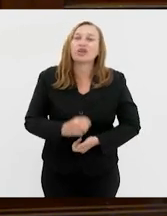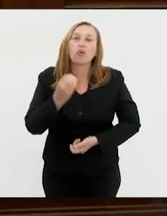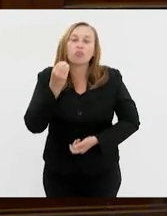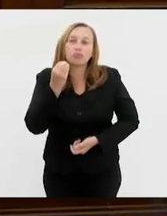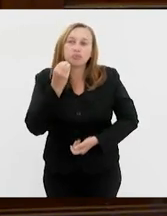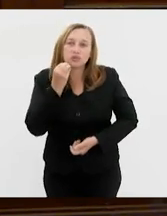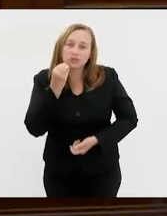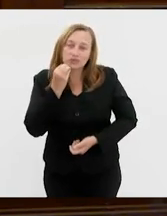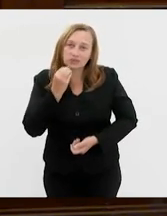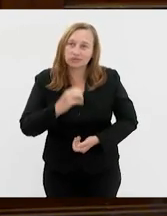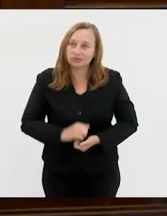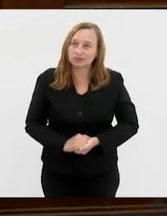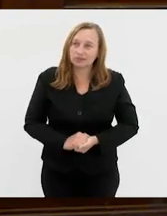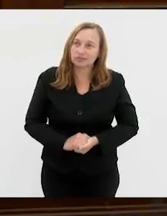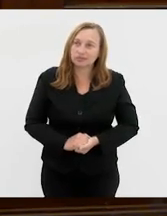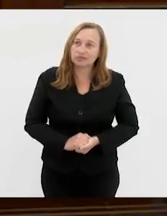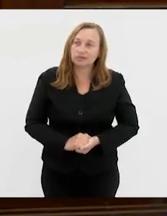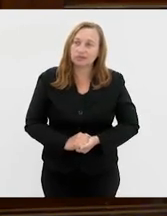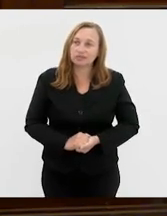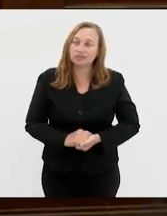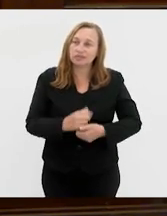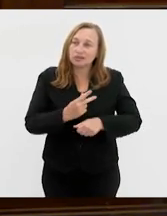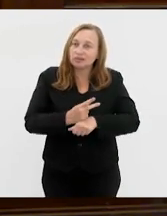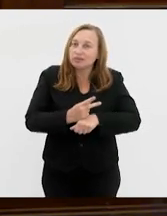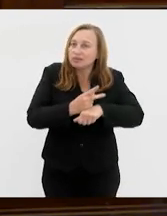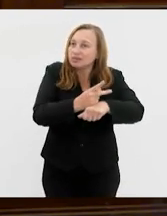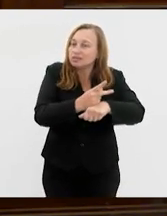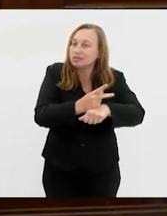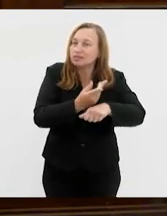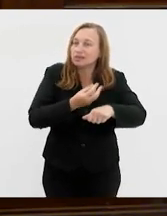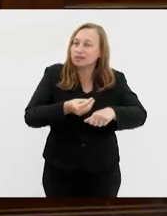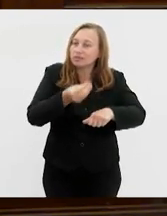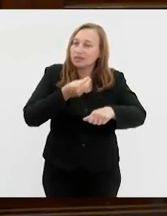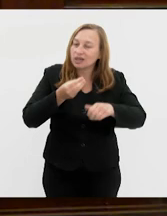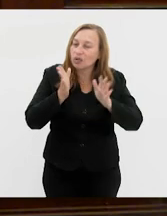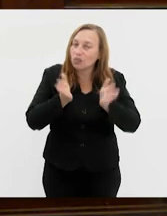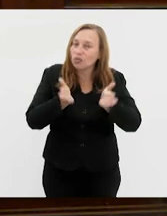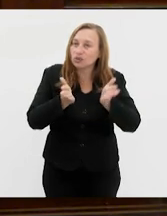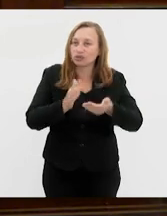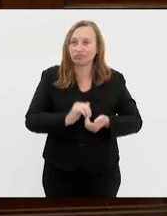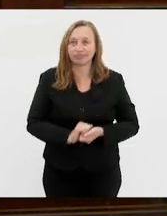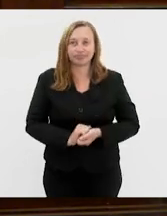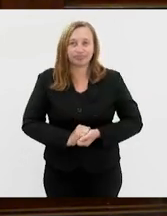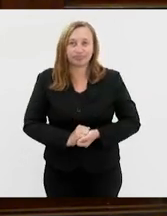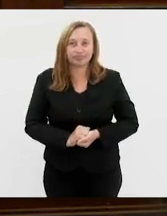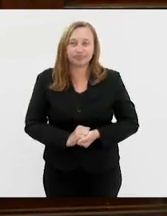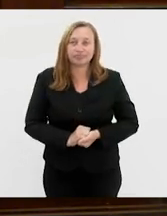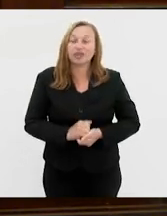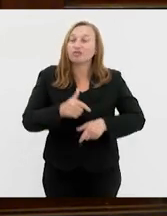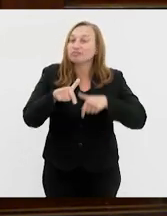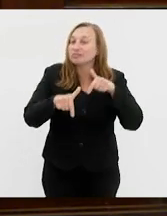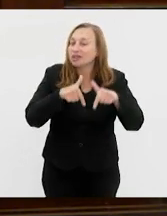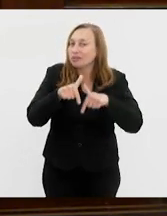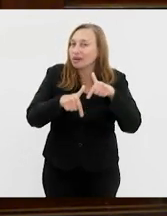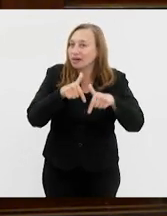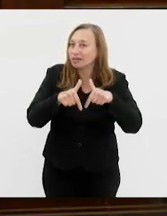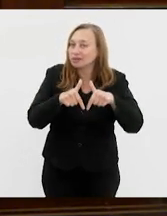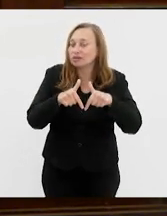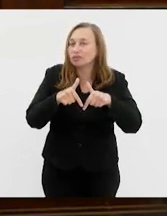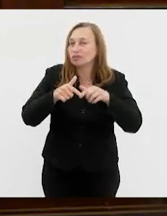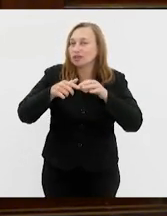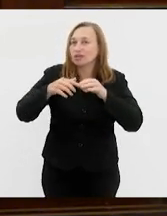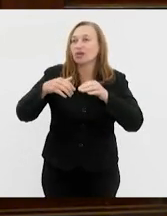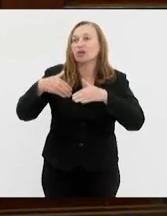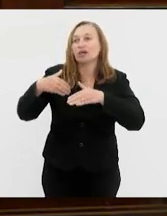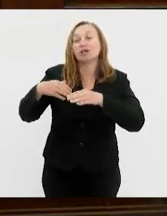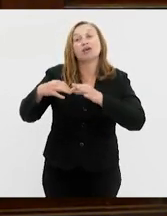oportunidade, por esse troféu que você me dá no dia de hoje. O trabalho foi longo, o trabalho